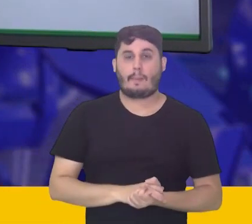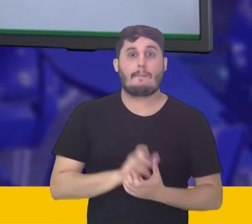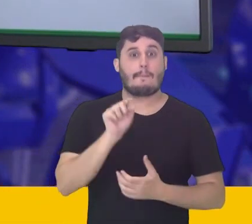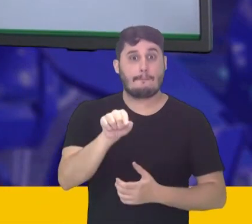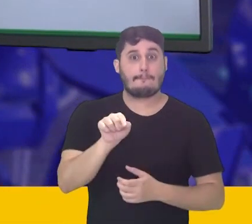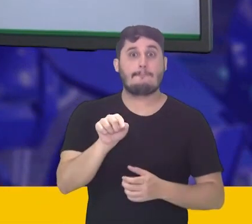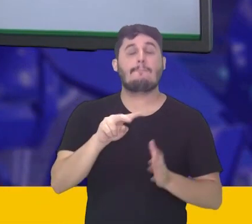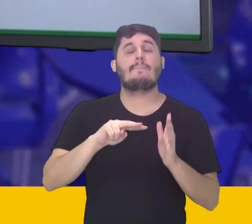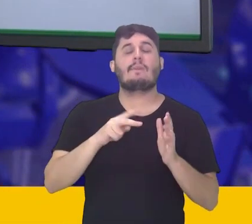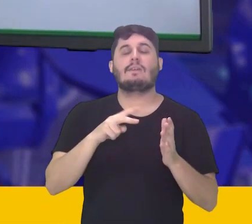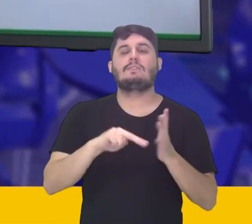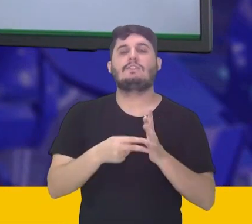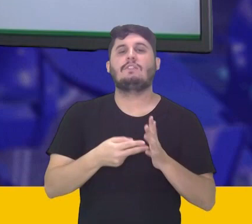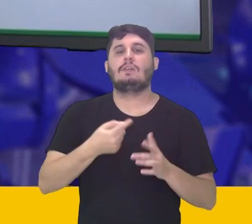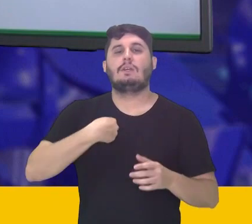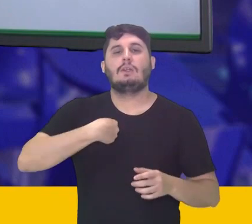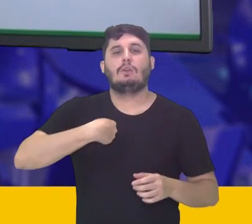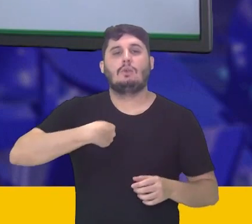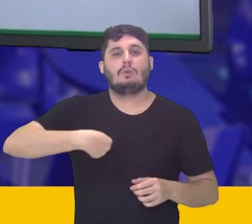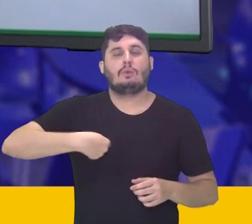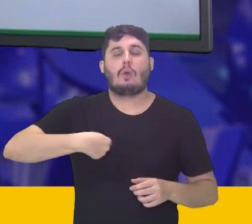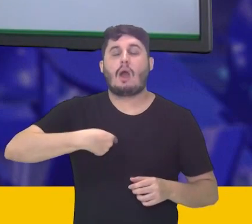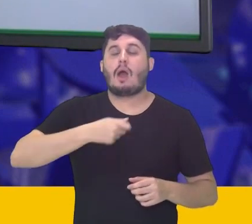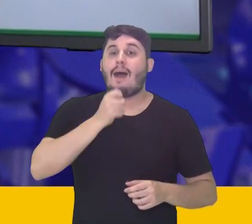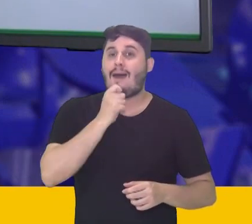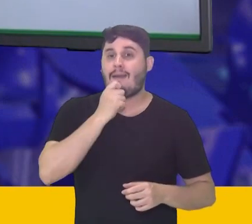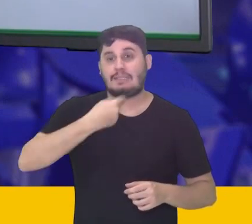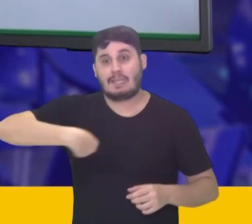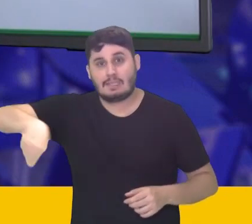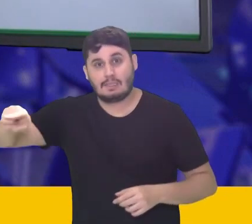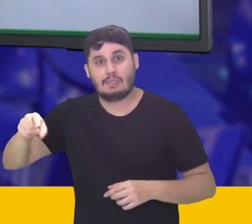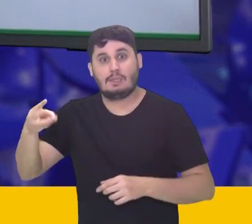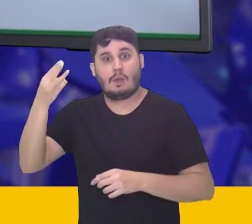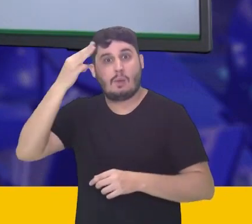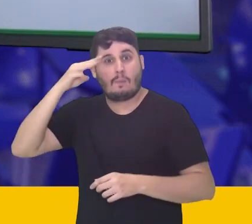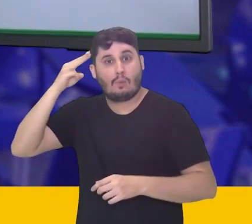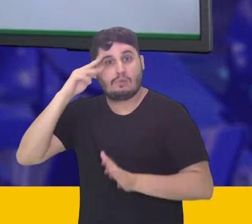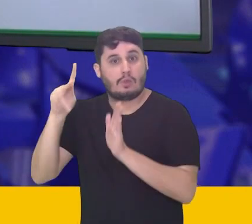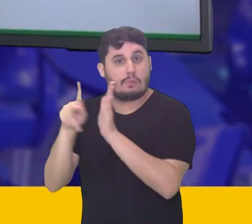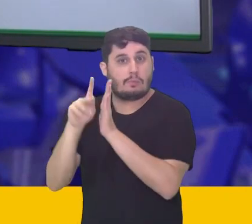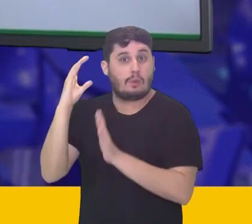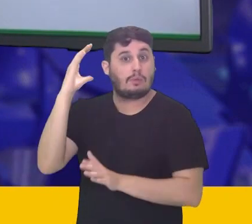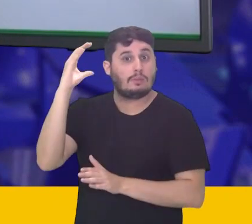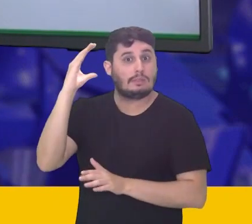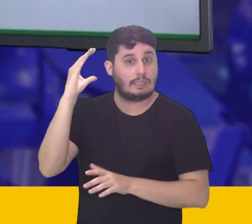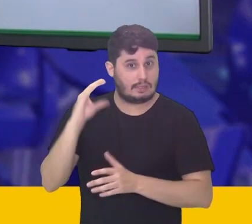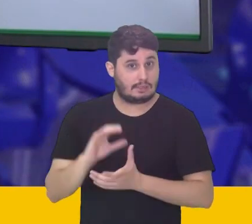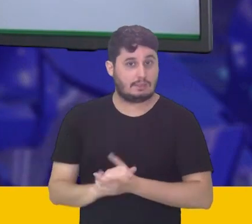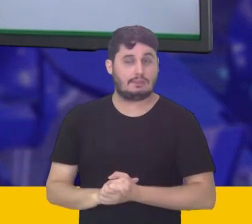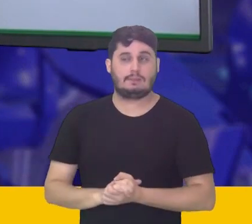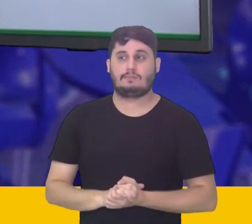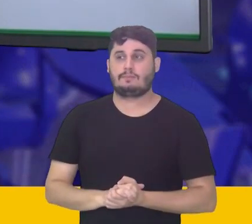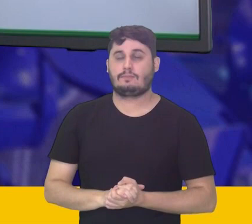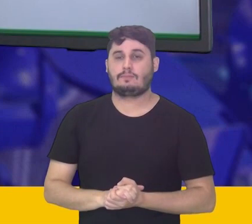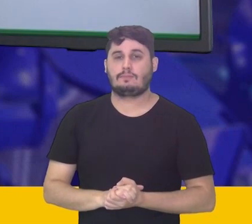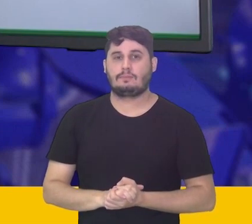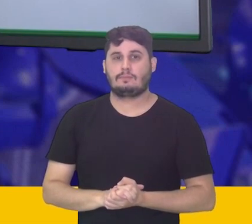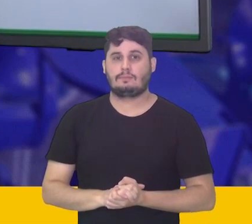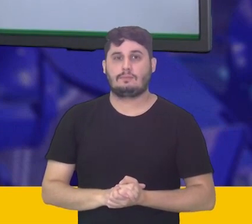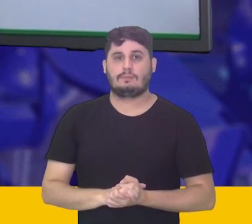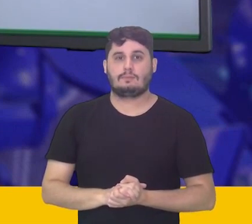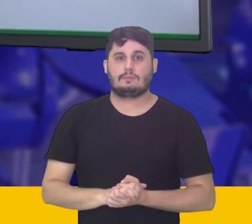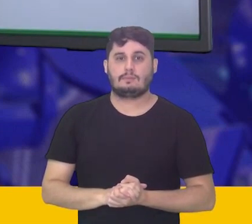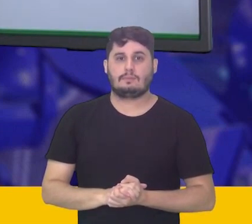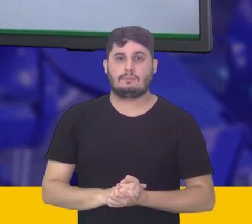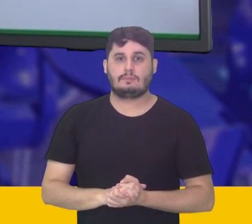indo ou irei para o Museu de Ciências. Outro lugar, né? E como podemos ver aqui, I'm traveling home